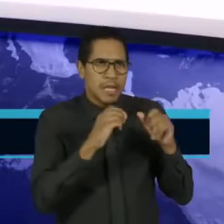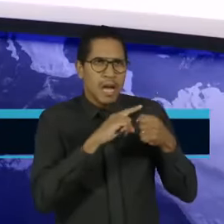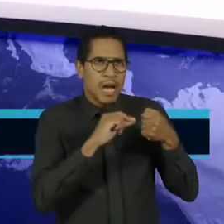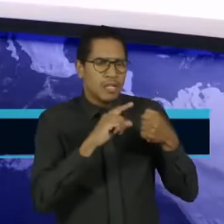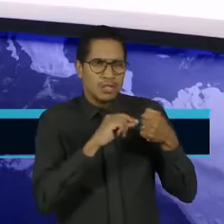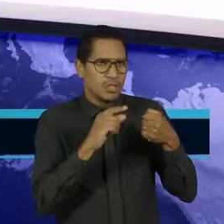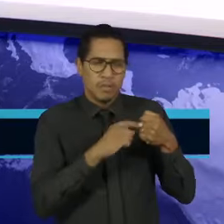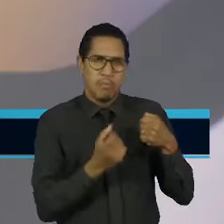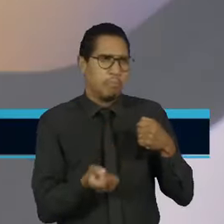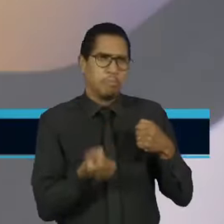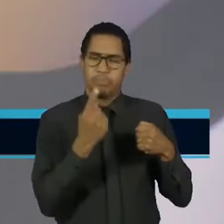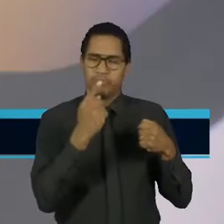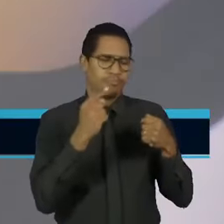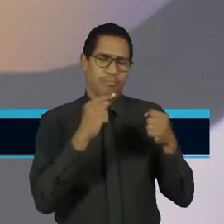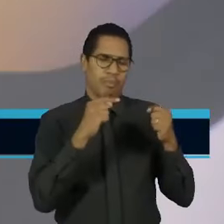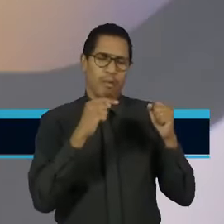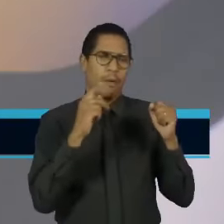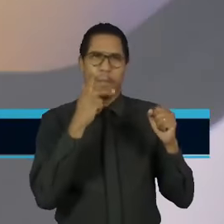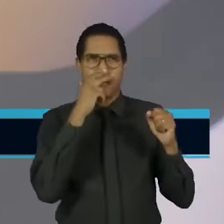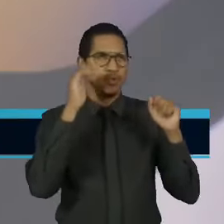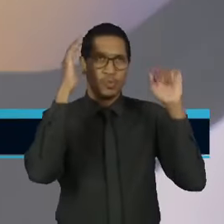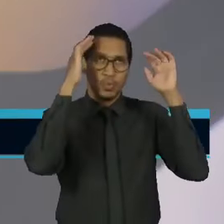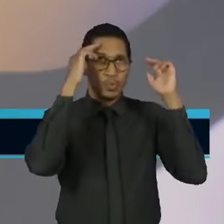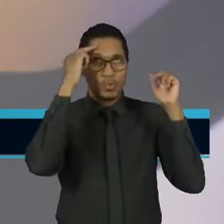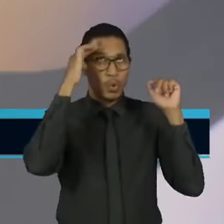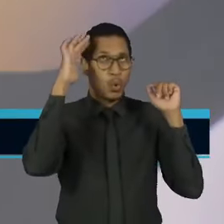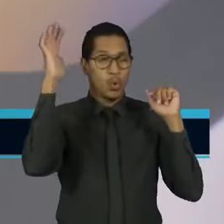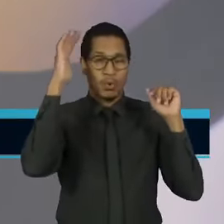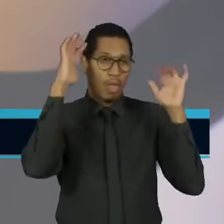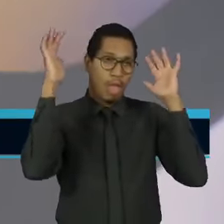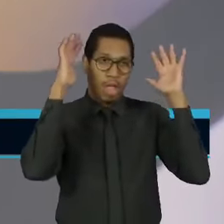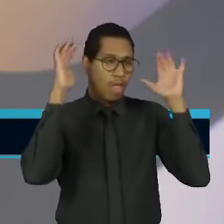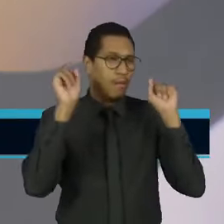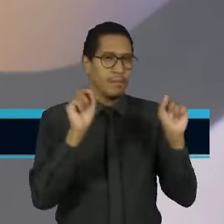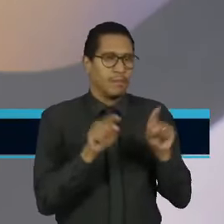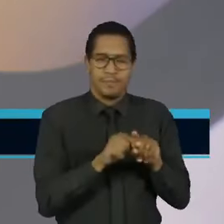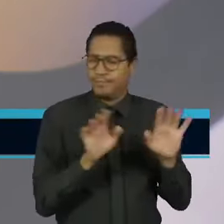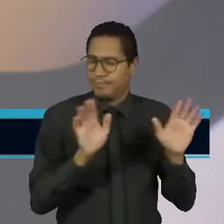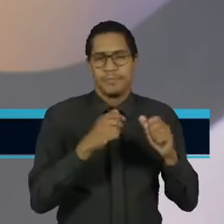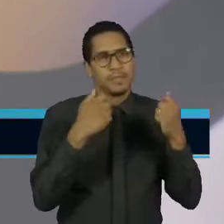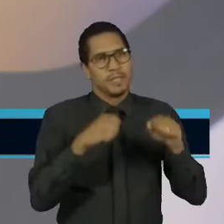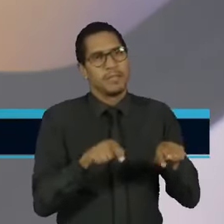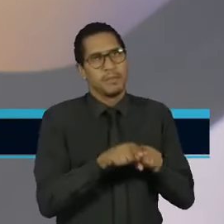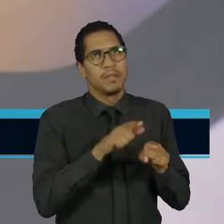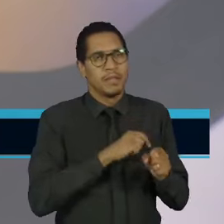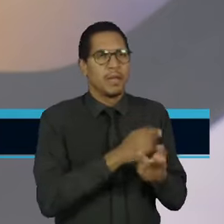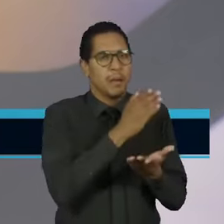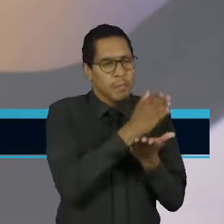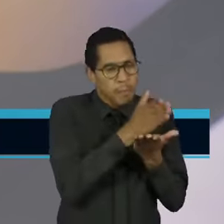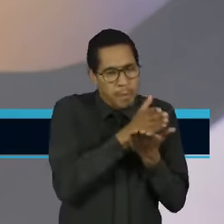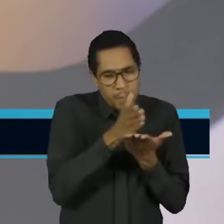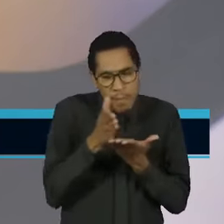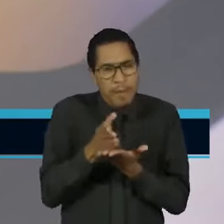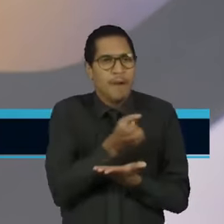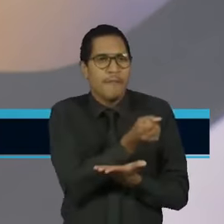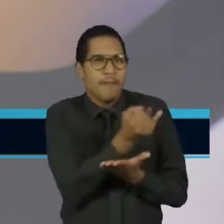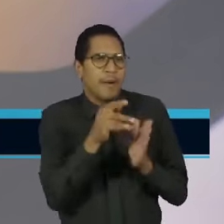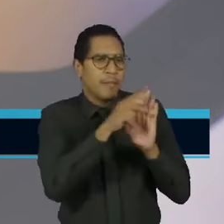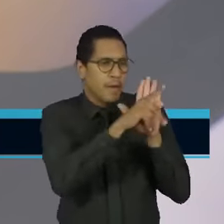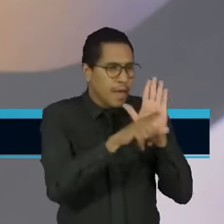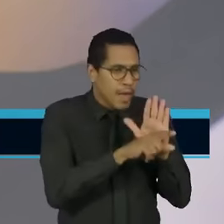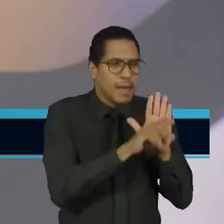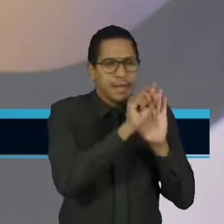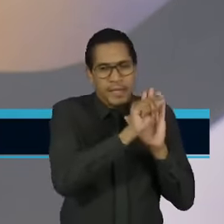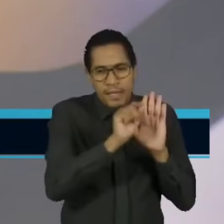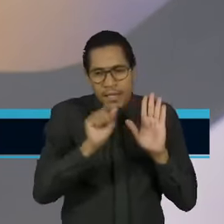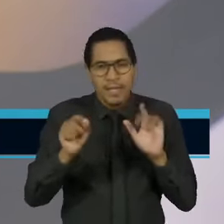lei fadada ao fracasso no Congresso o mais razoável era ter fatiado em vários projetos de lei e negociar cada